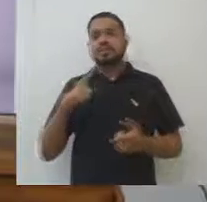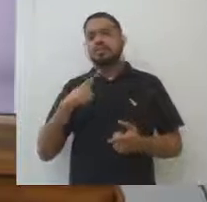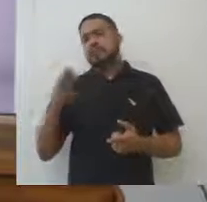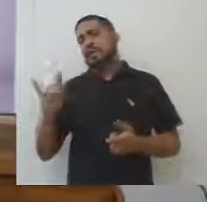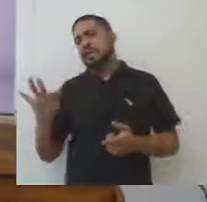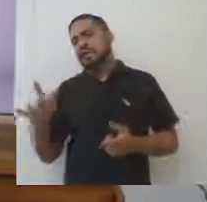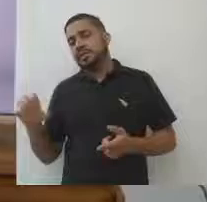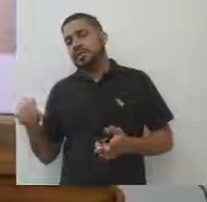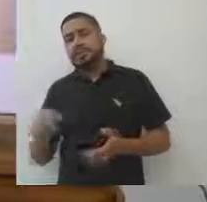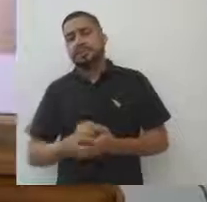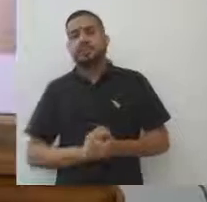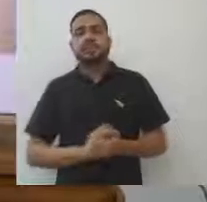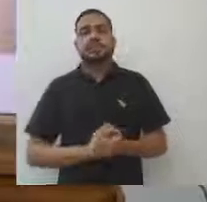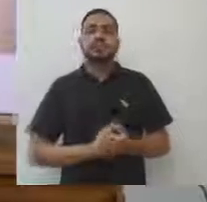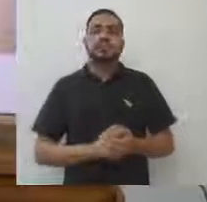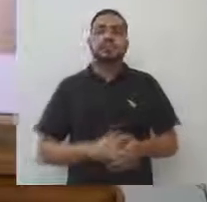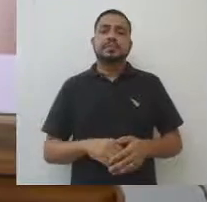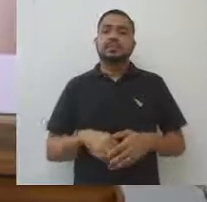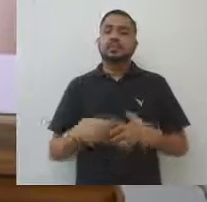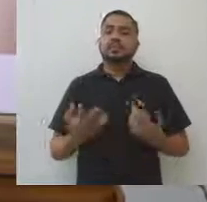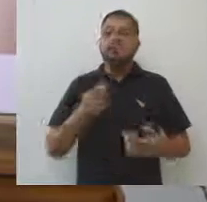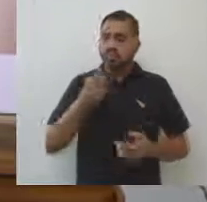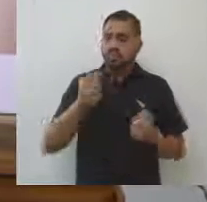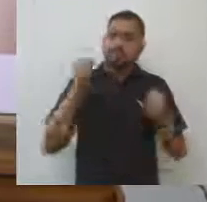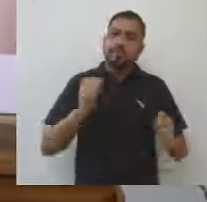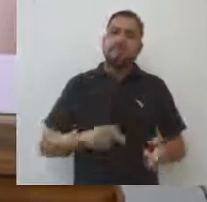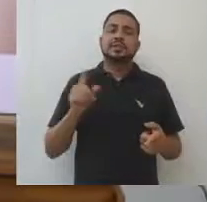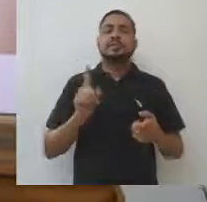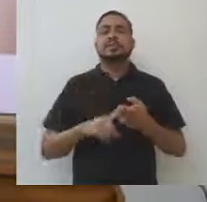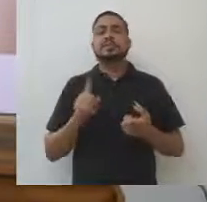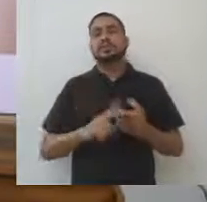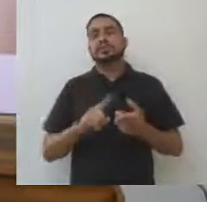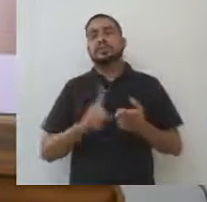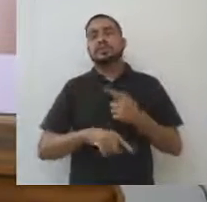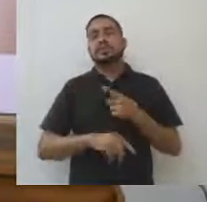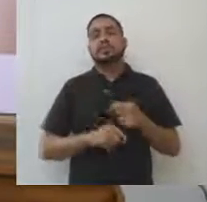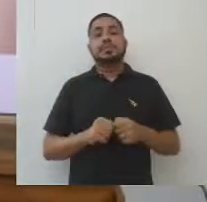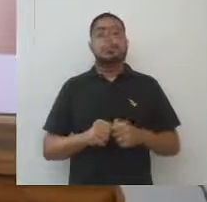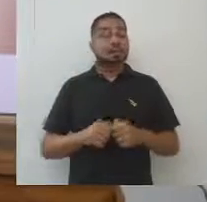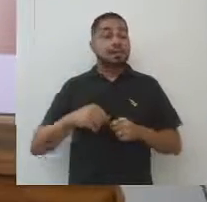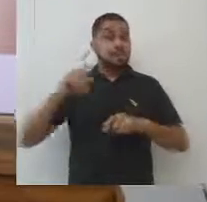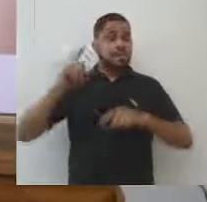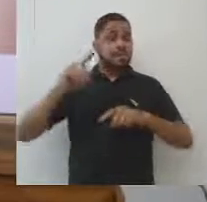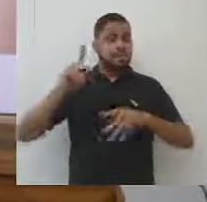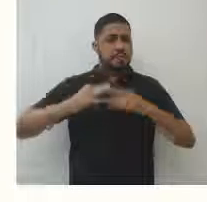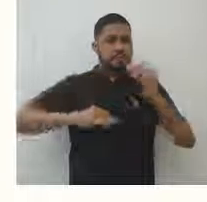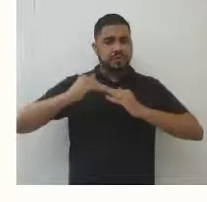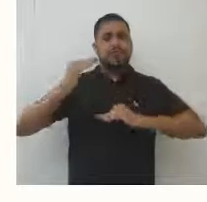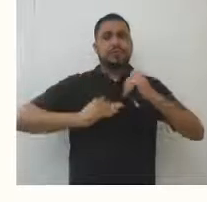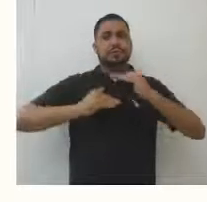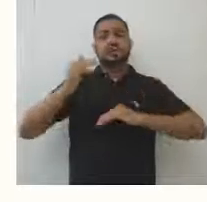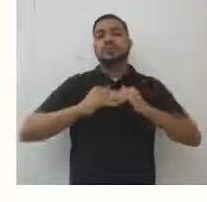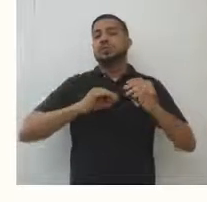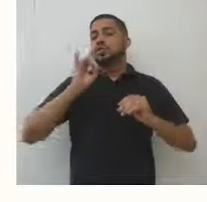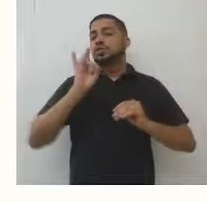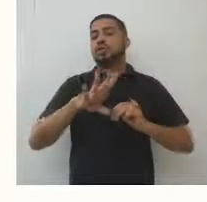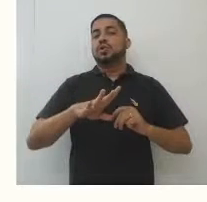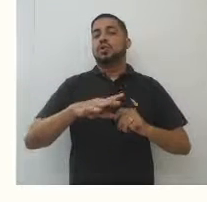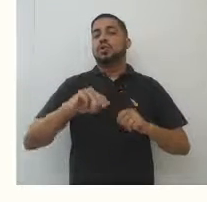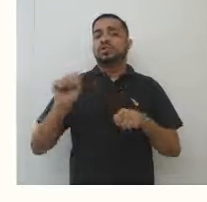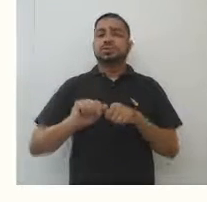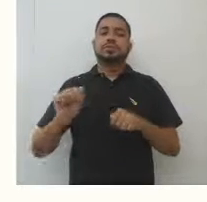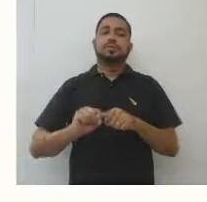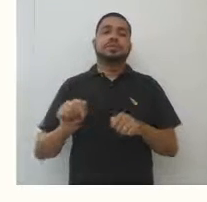ele ser o bailarino. Você pode também, gente, ser um profissional que vai só